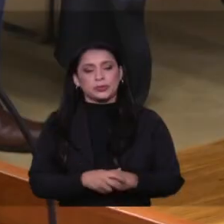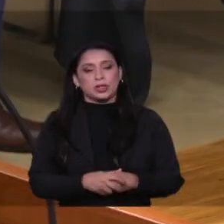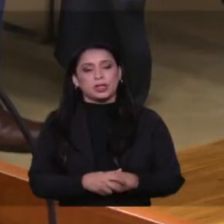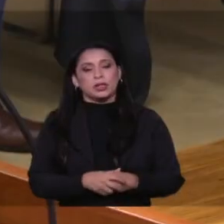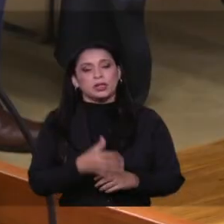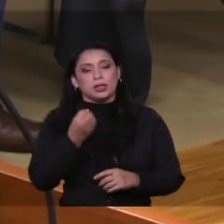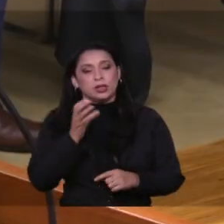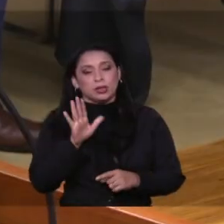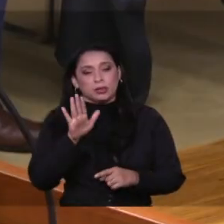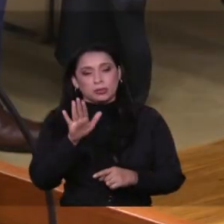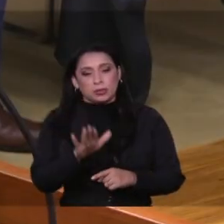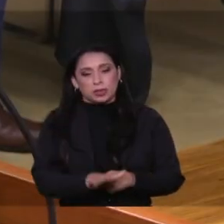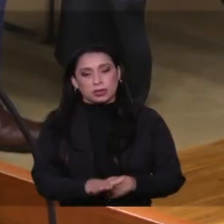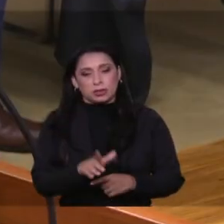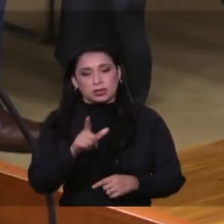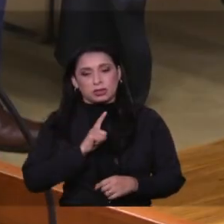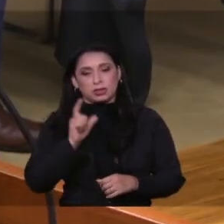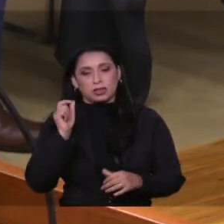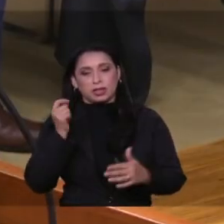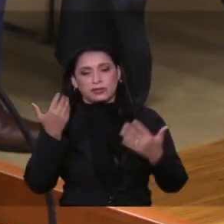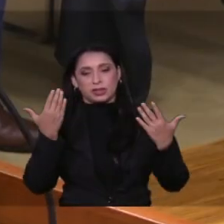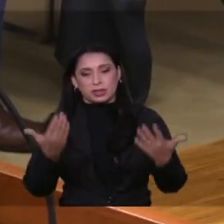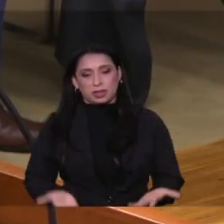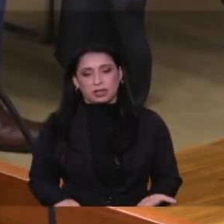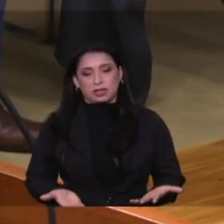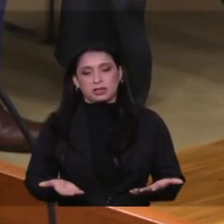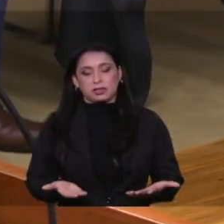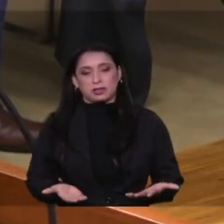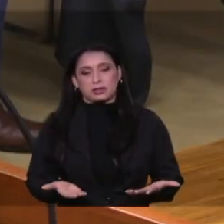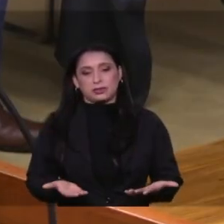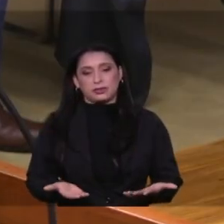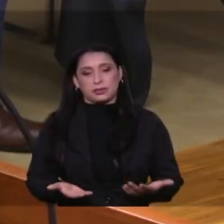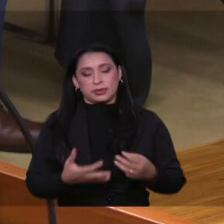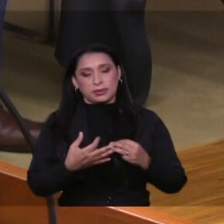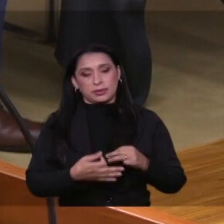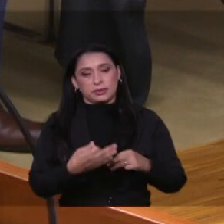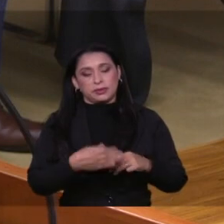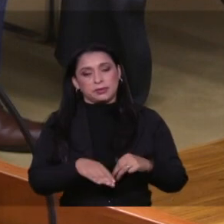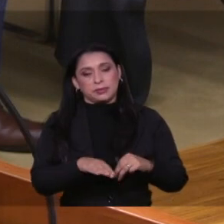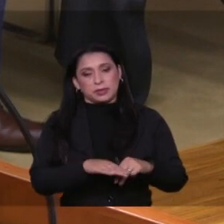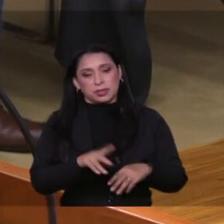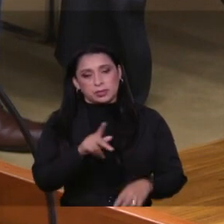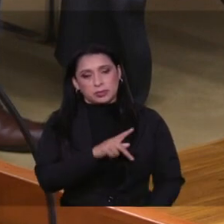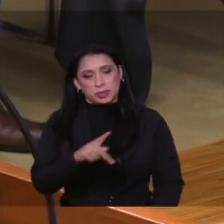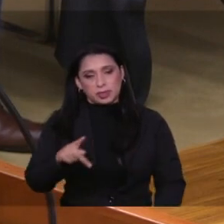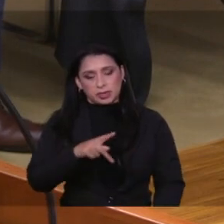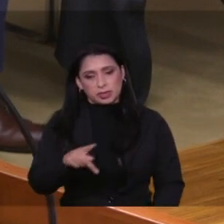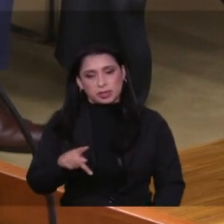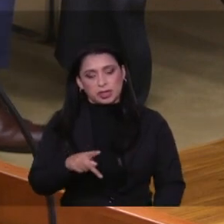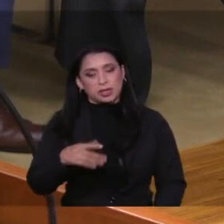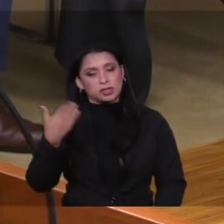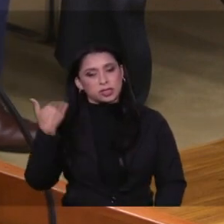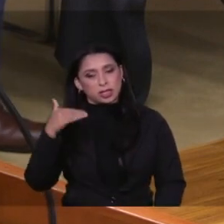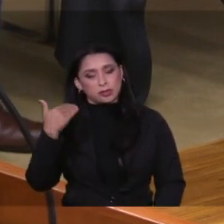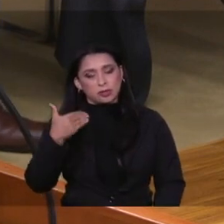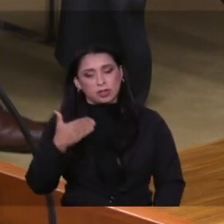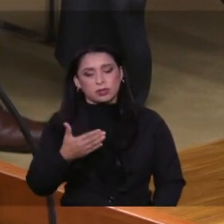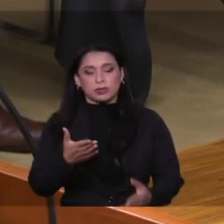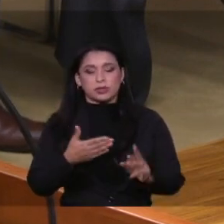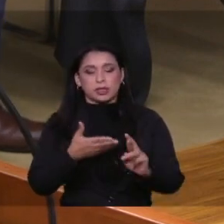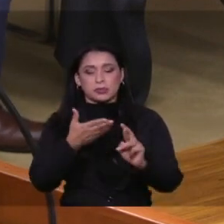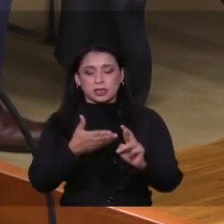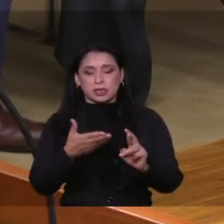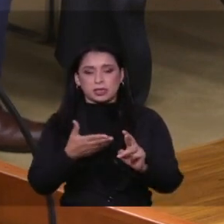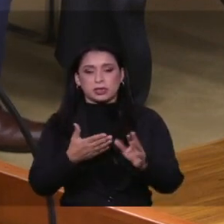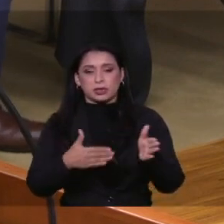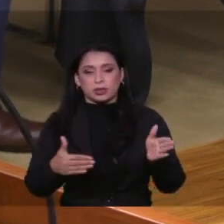ministro Luiz Roberto Barroso, presidente dessa corte, a ministra Carmen Lúcia, quem cumprimenta todos os ministros